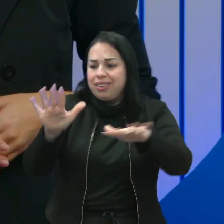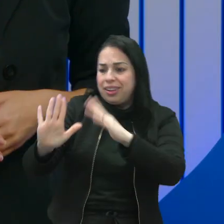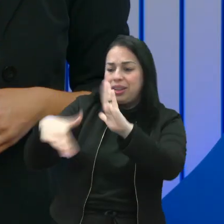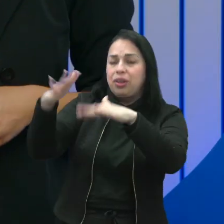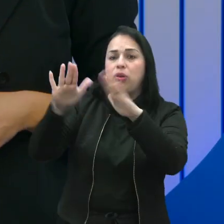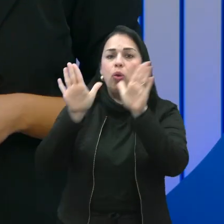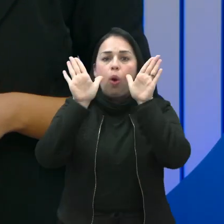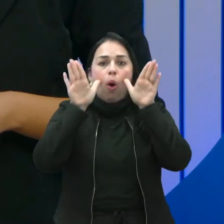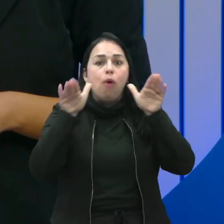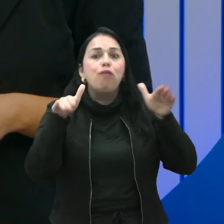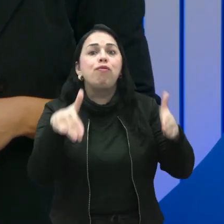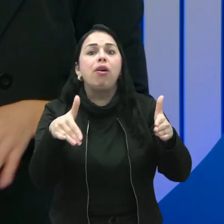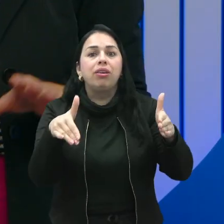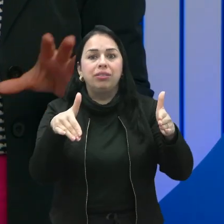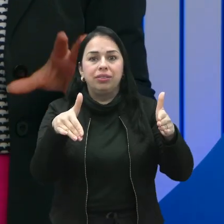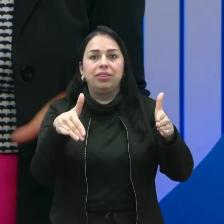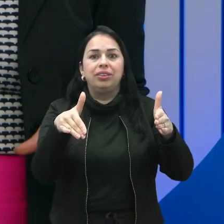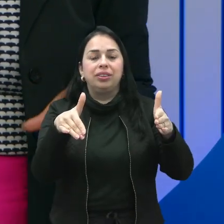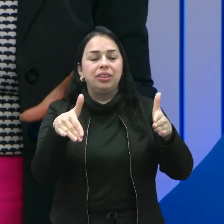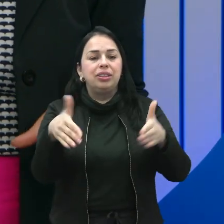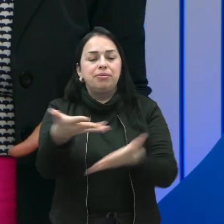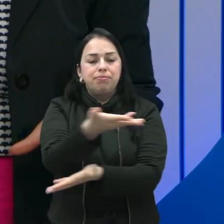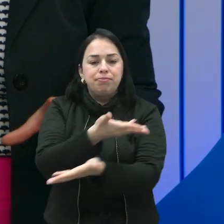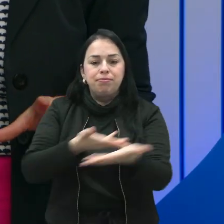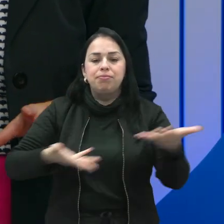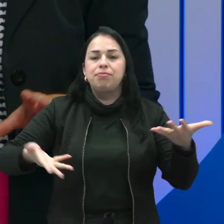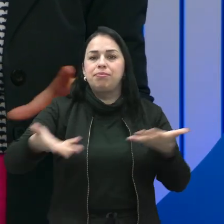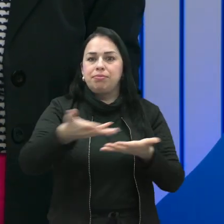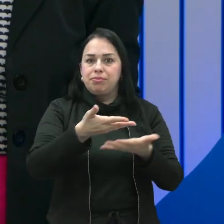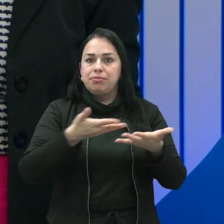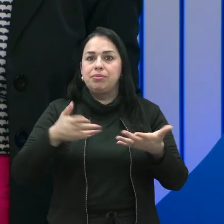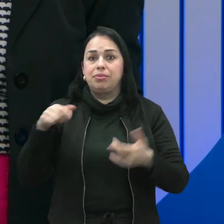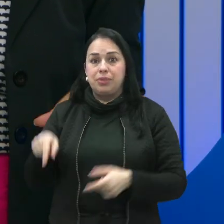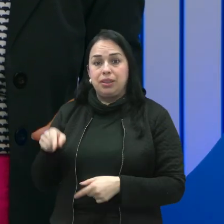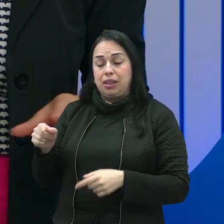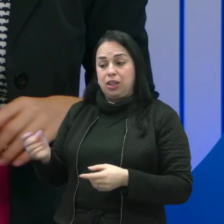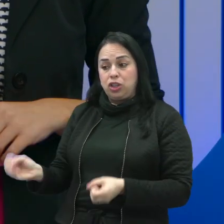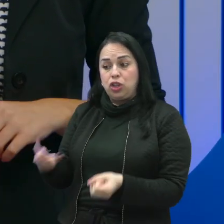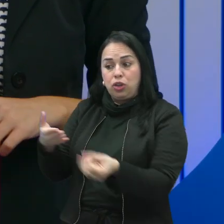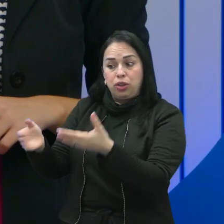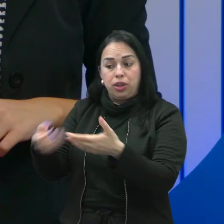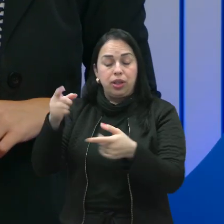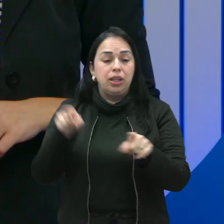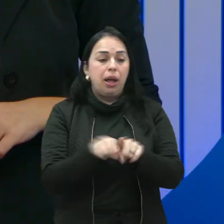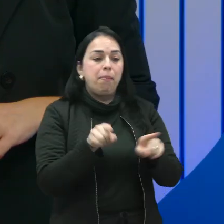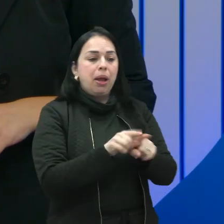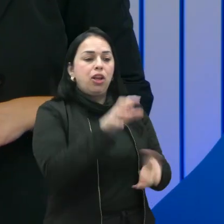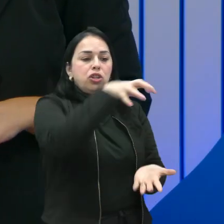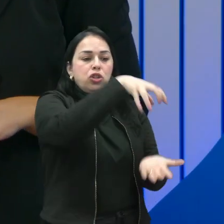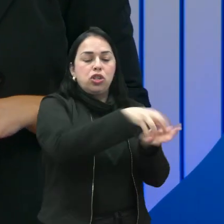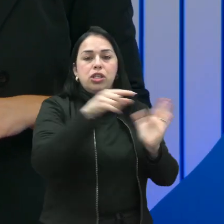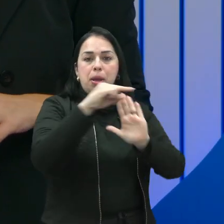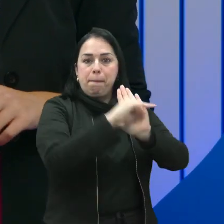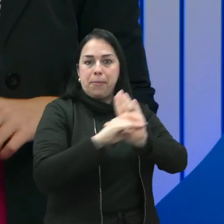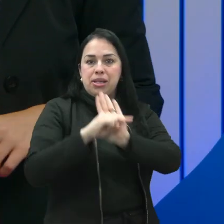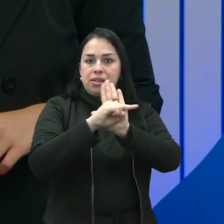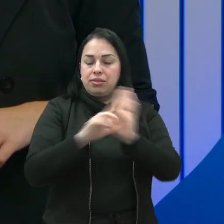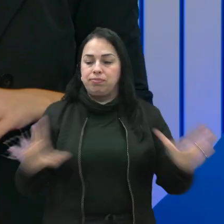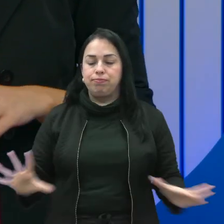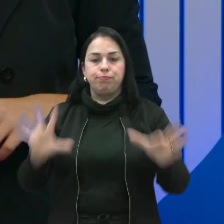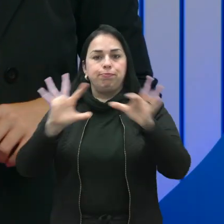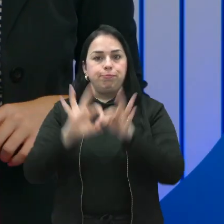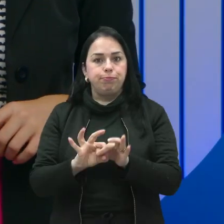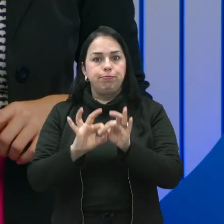da região com foco, Marvin, na conexão dos ambientes de inovação integrando instituições de